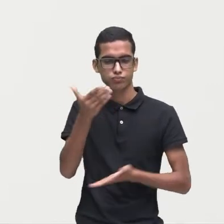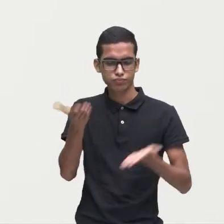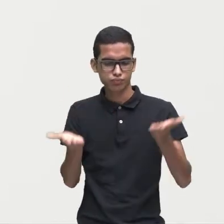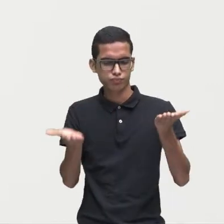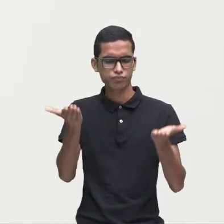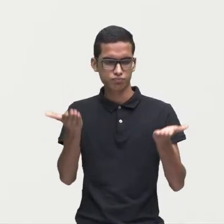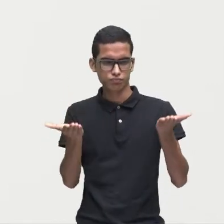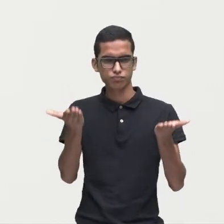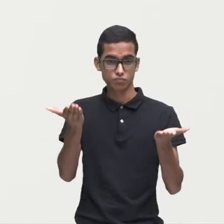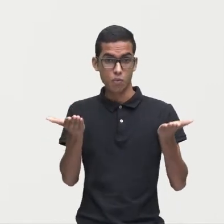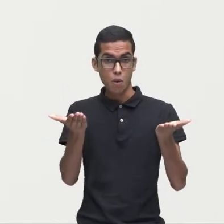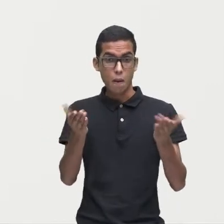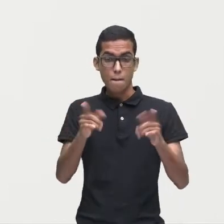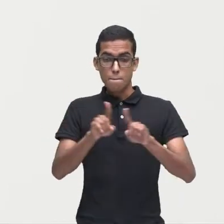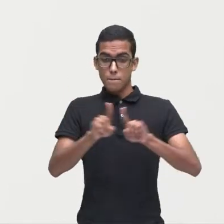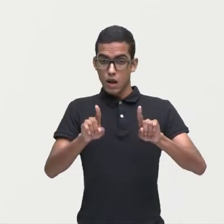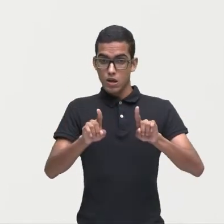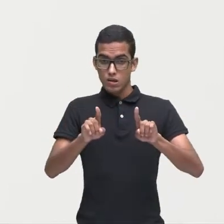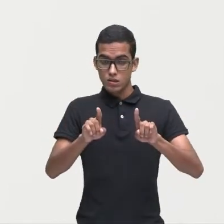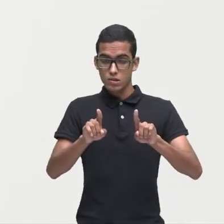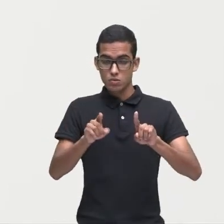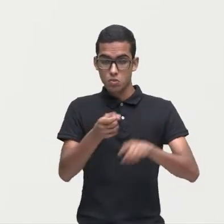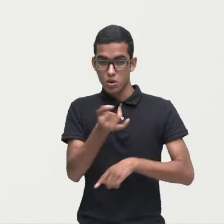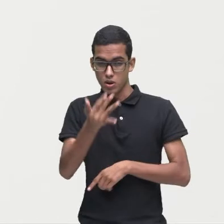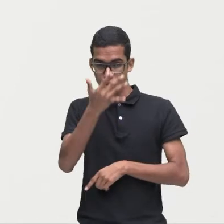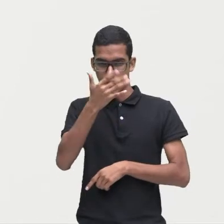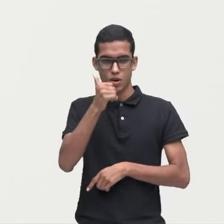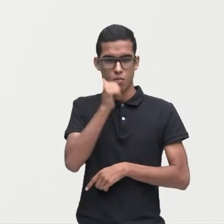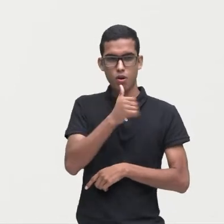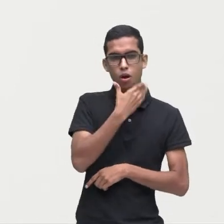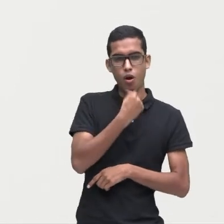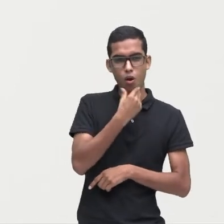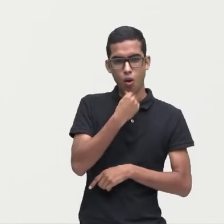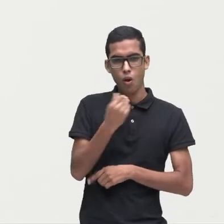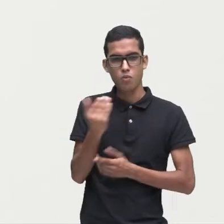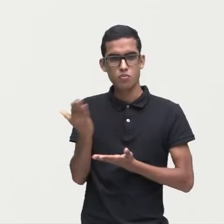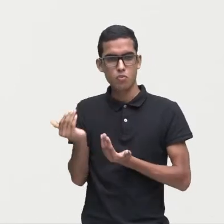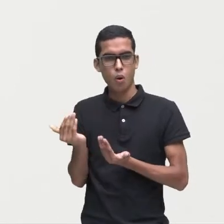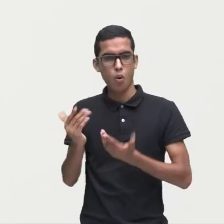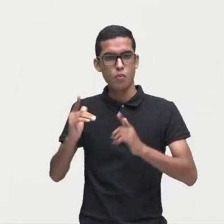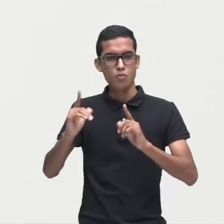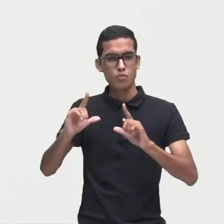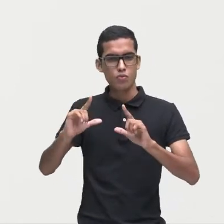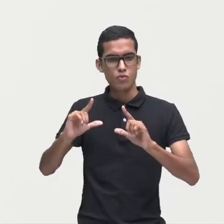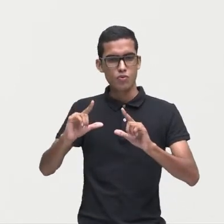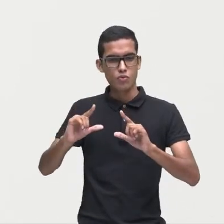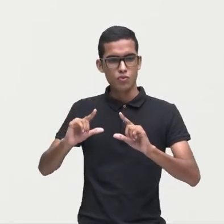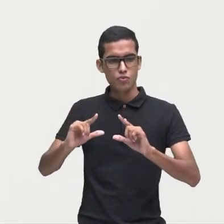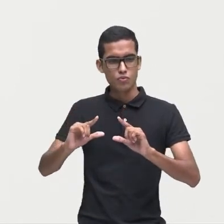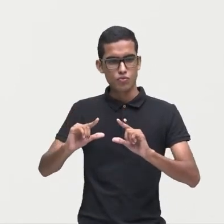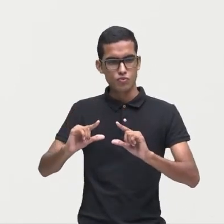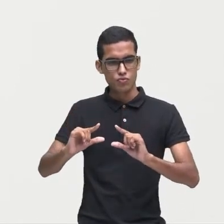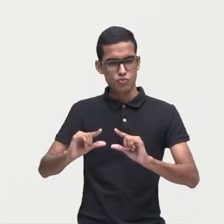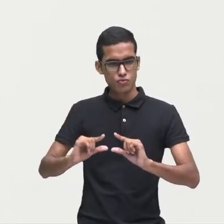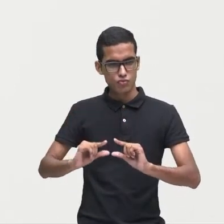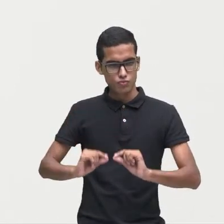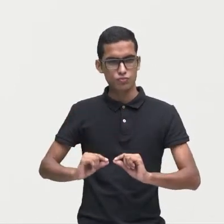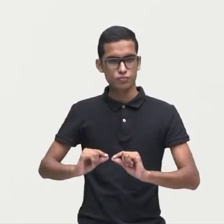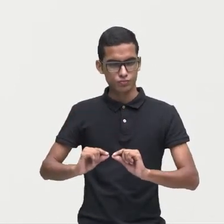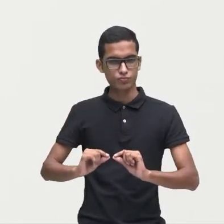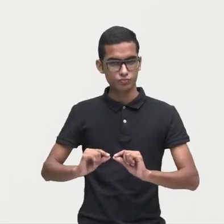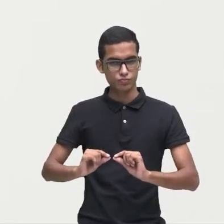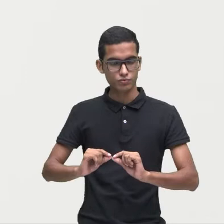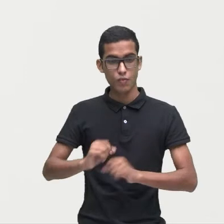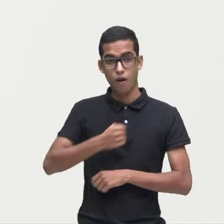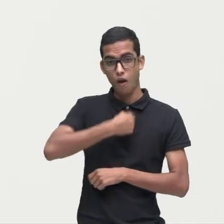principalmente o número de mulheres e homens mais jovem. Vem diminuindo aqui e vem aumentando o número de jovens naquela época,